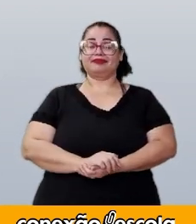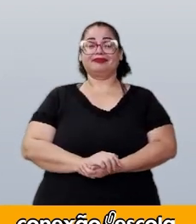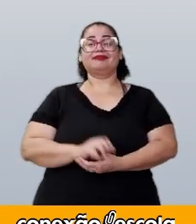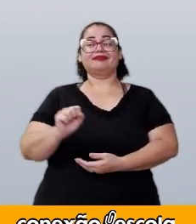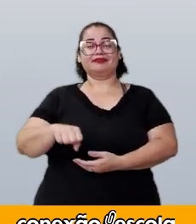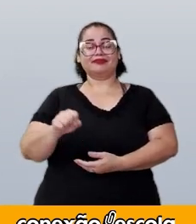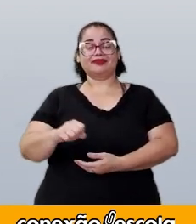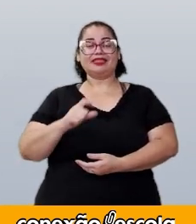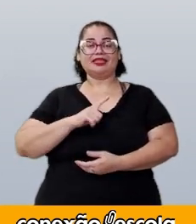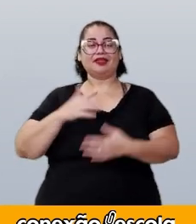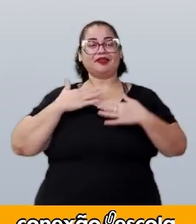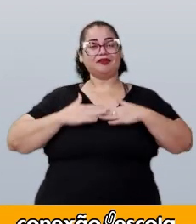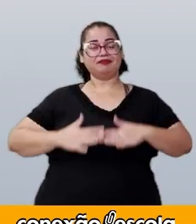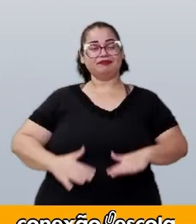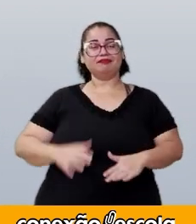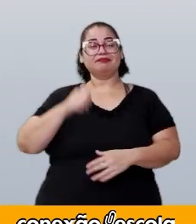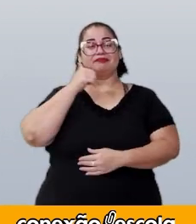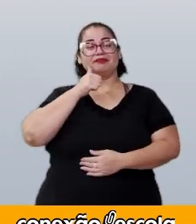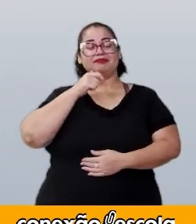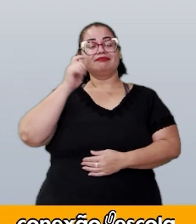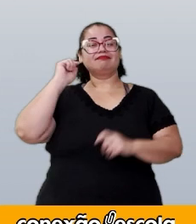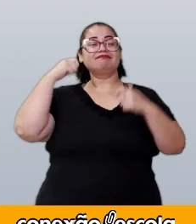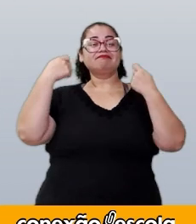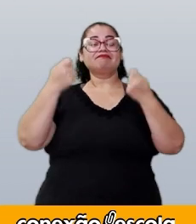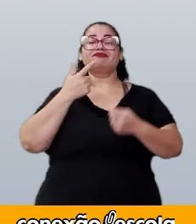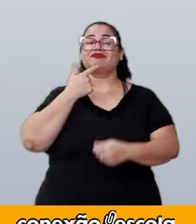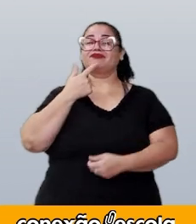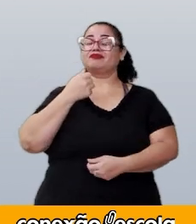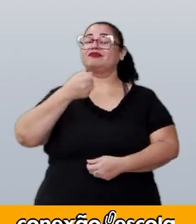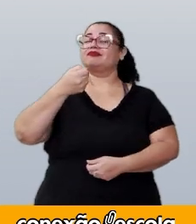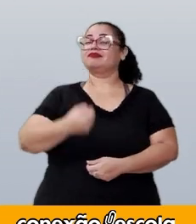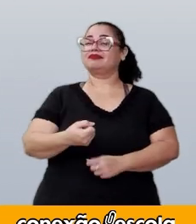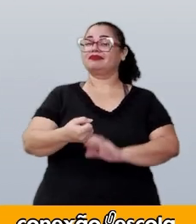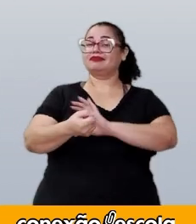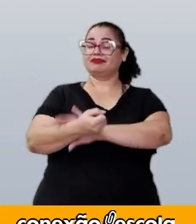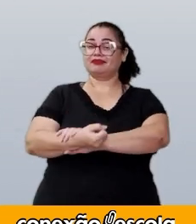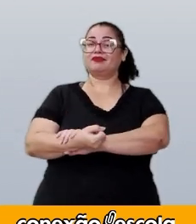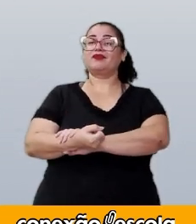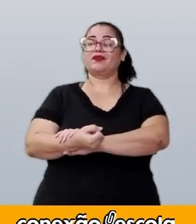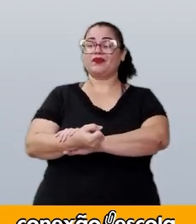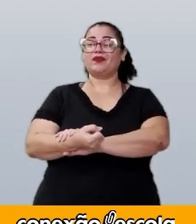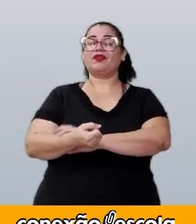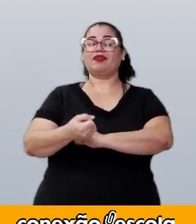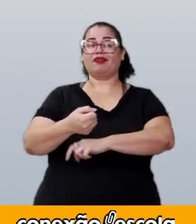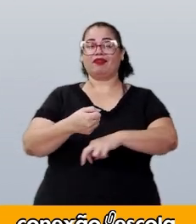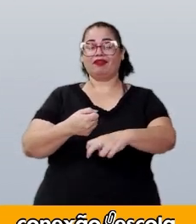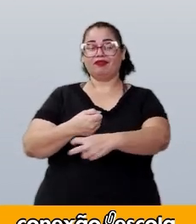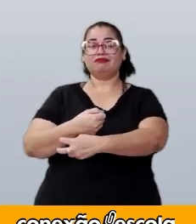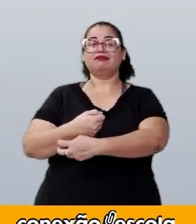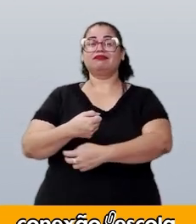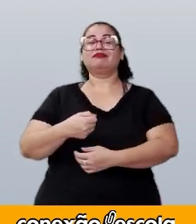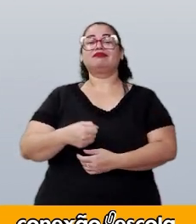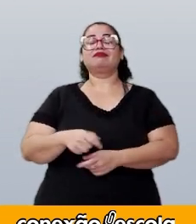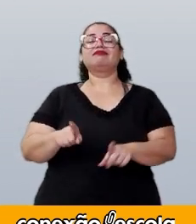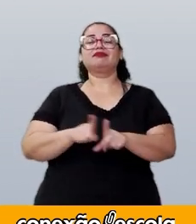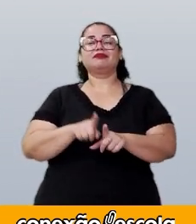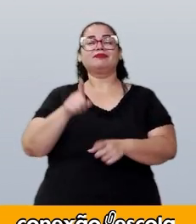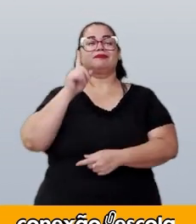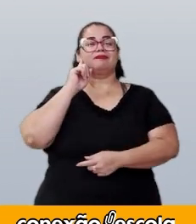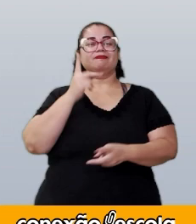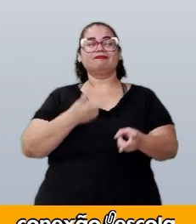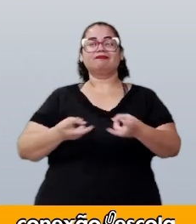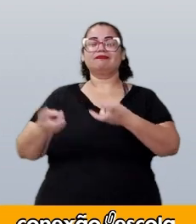uma menina com uma cesta nas mãos, com um capuz vermelho, e imediatamente